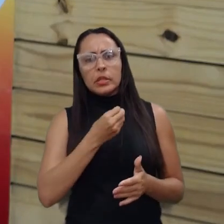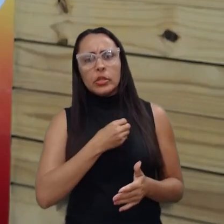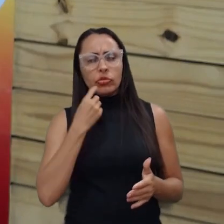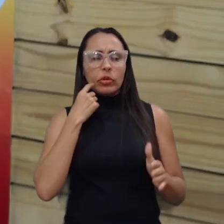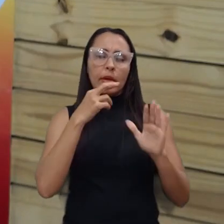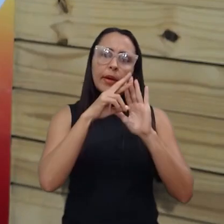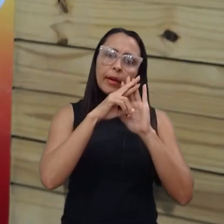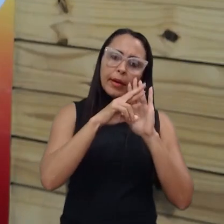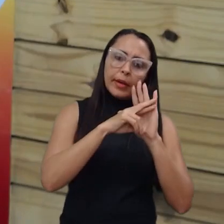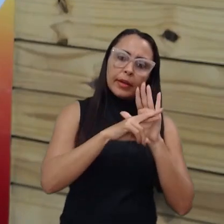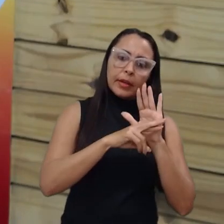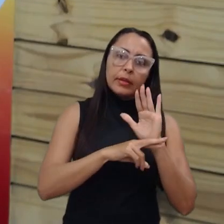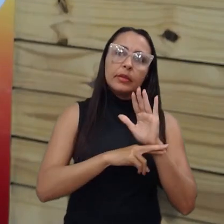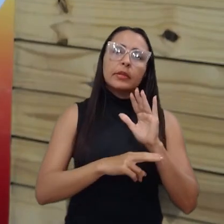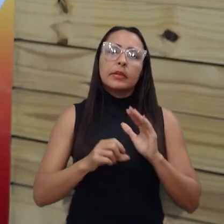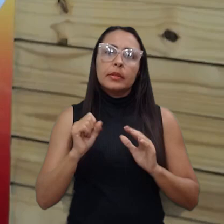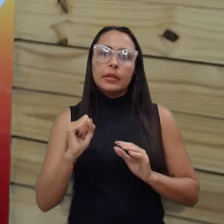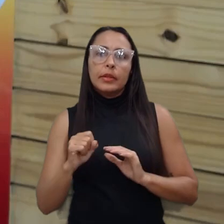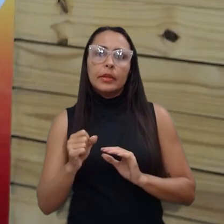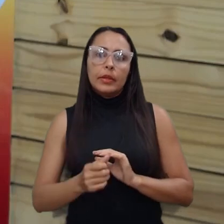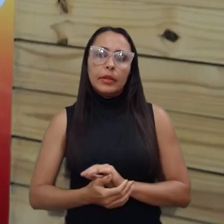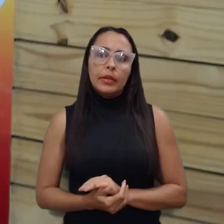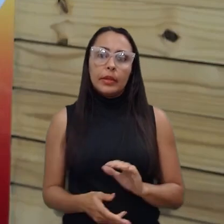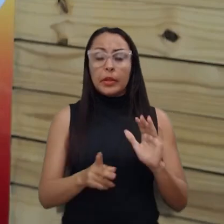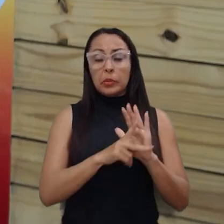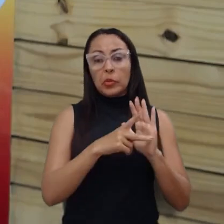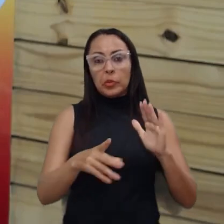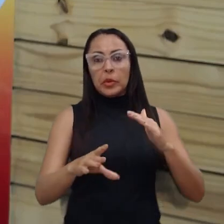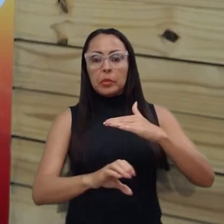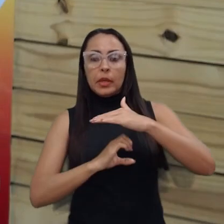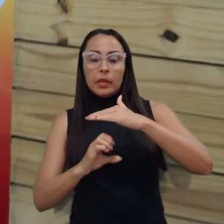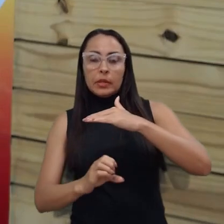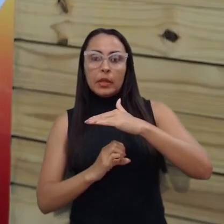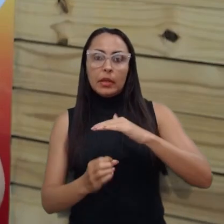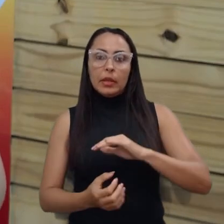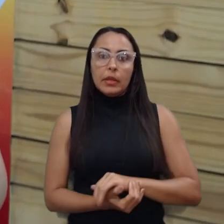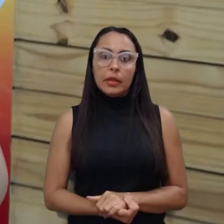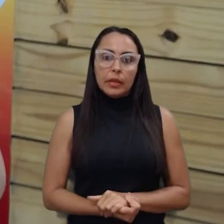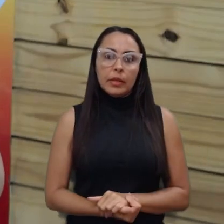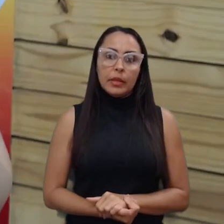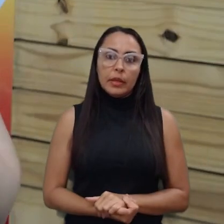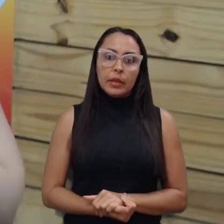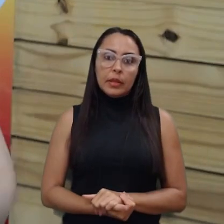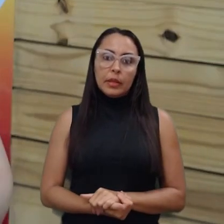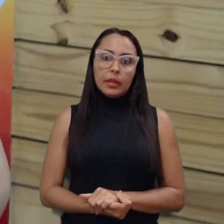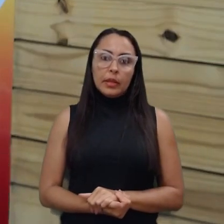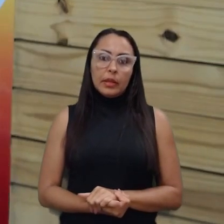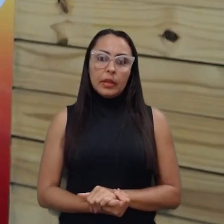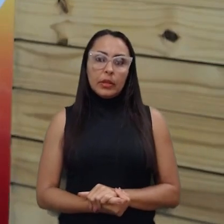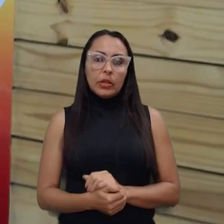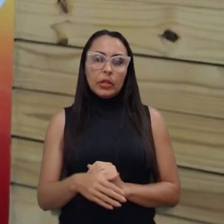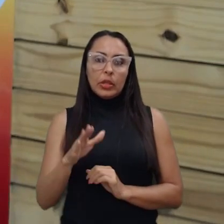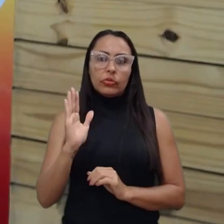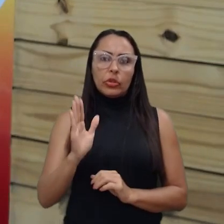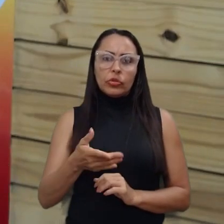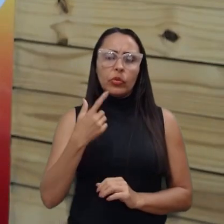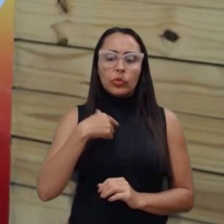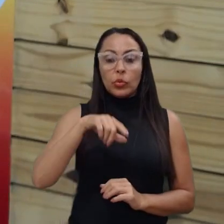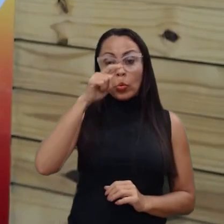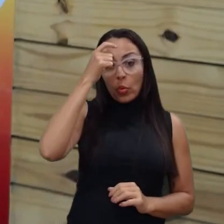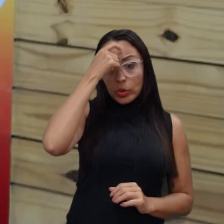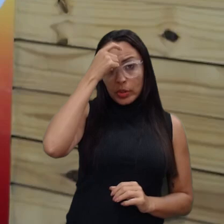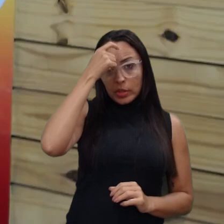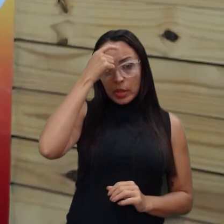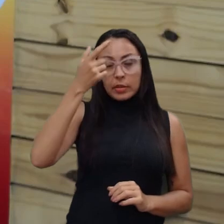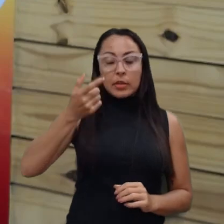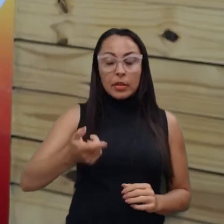normas, existem procedimentos que a própria empresa ela já chegou no nível de conscientização que